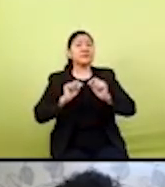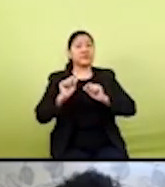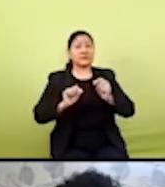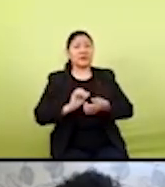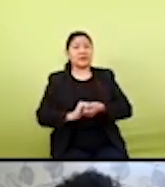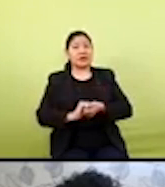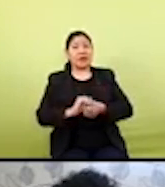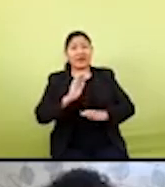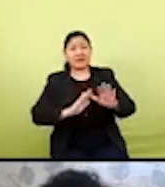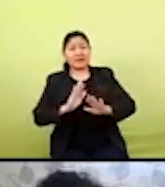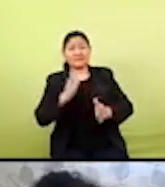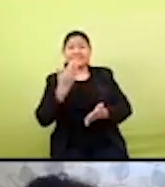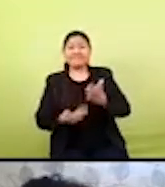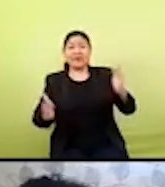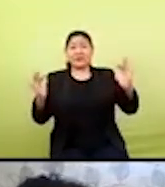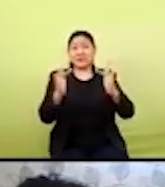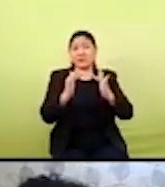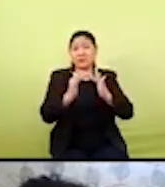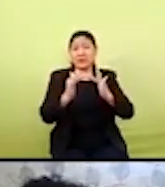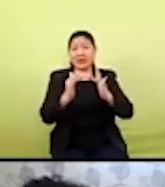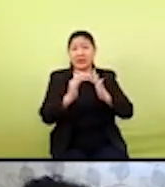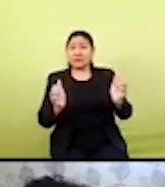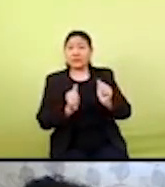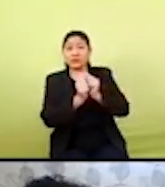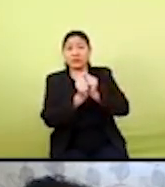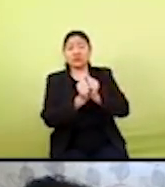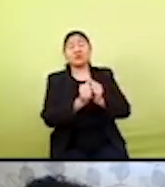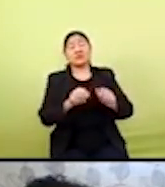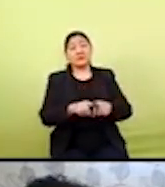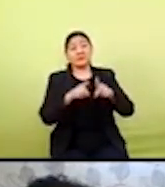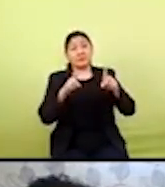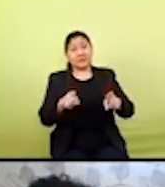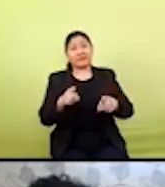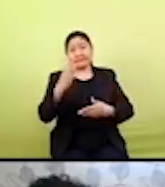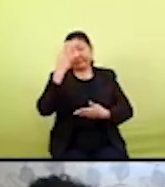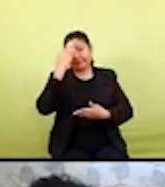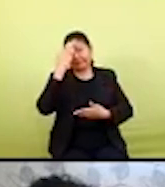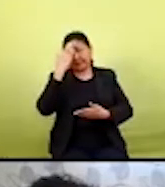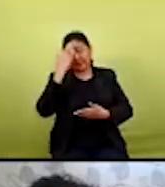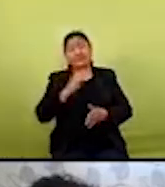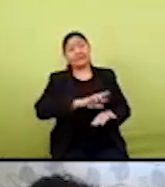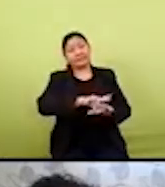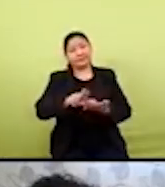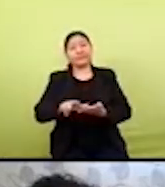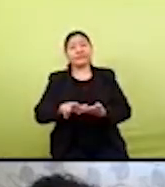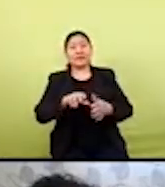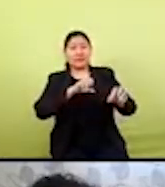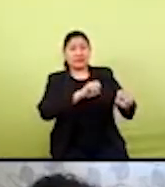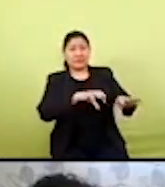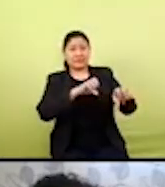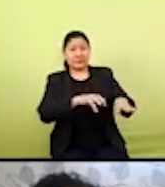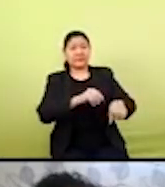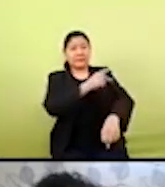um pouco desse contato, né, que nós tivemos nos anos anteriores, dentro das reflexões pedagógicas da CEMED. Nós